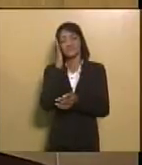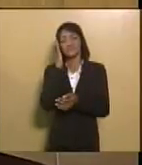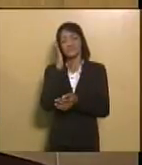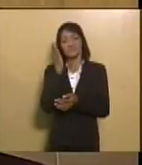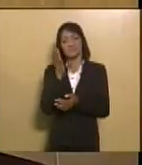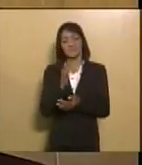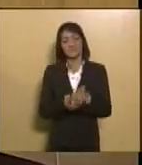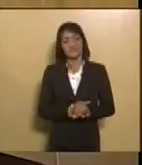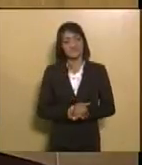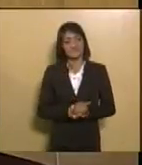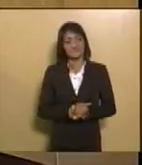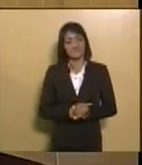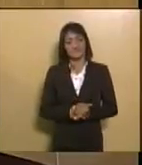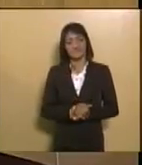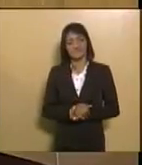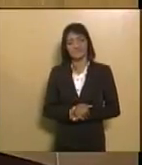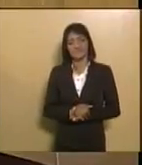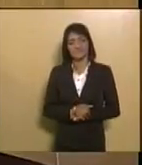e